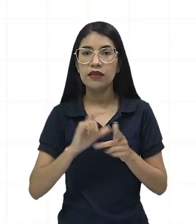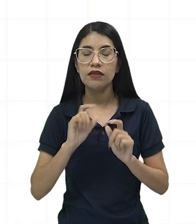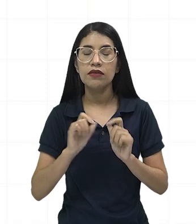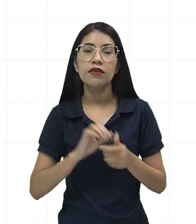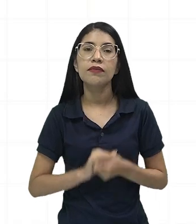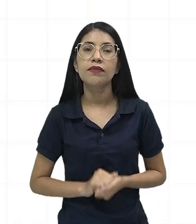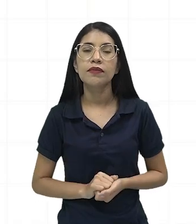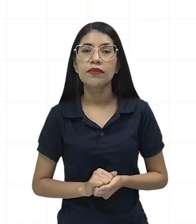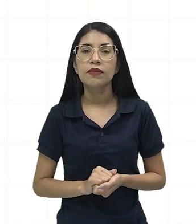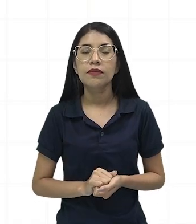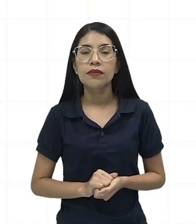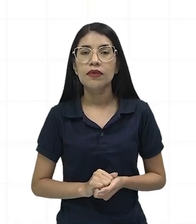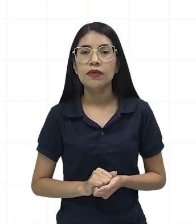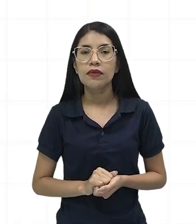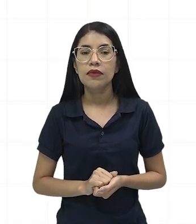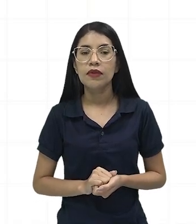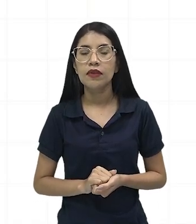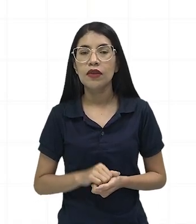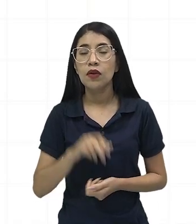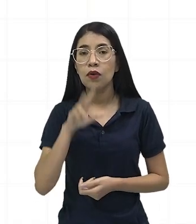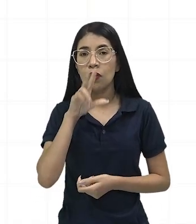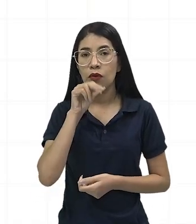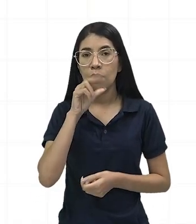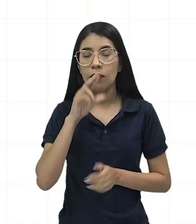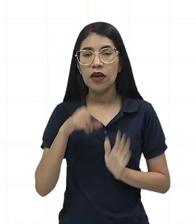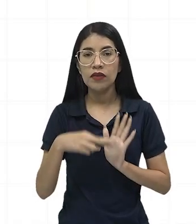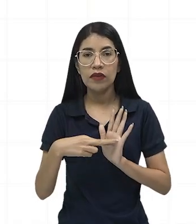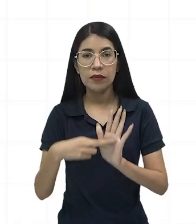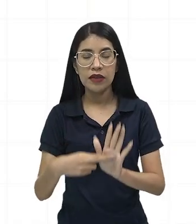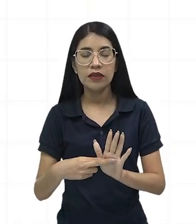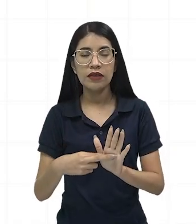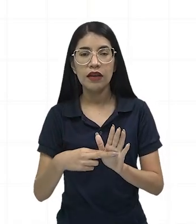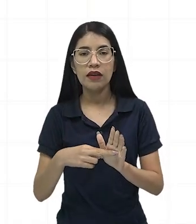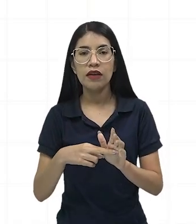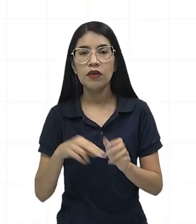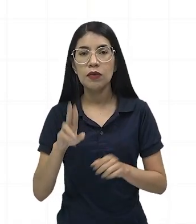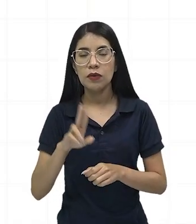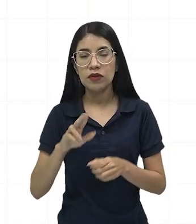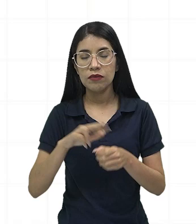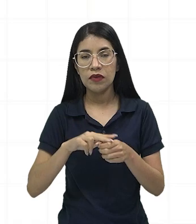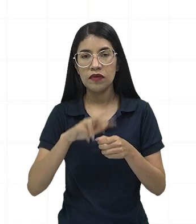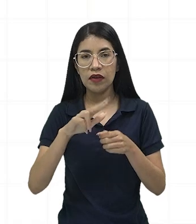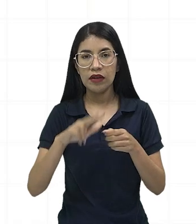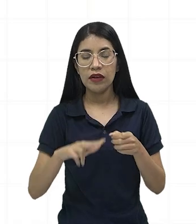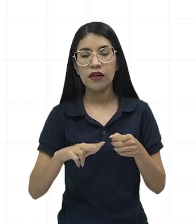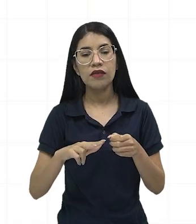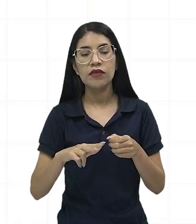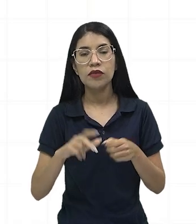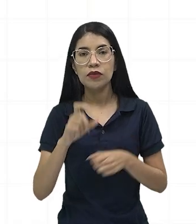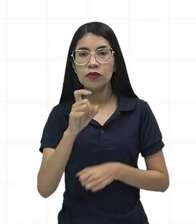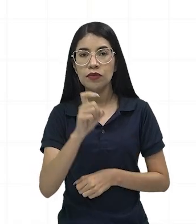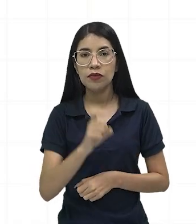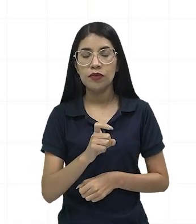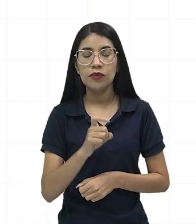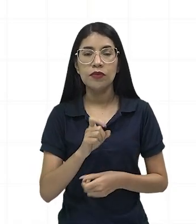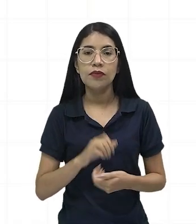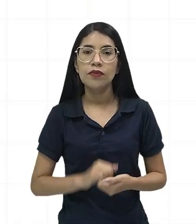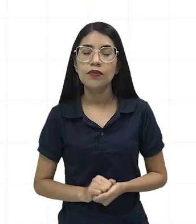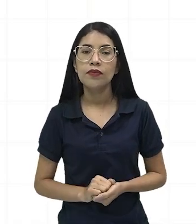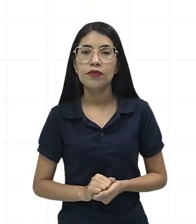os patos, eles serão representados por uma variável, que eu vou chamar essa variável de